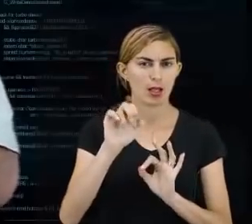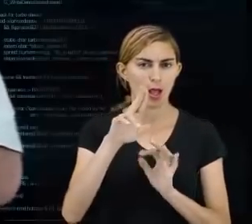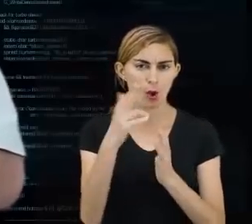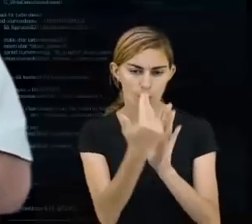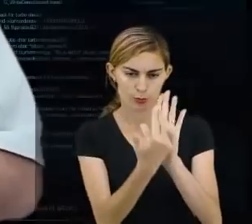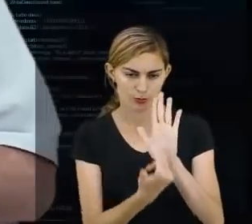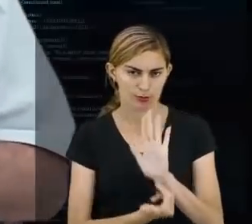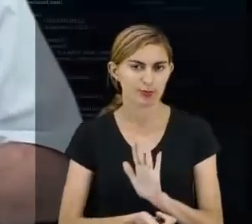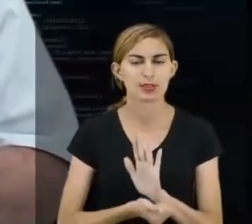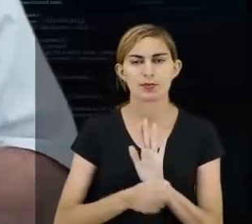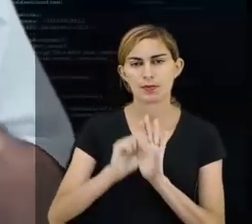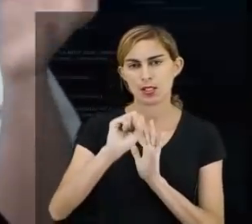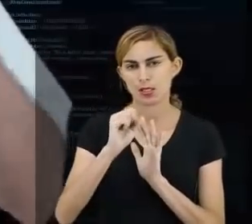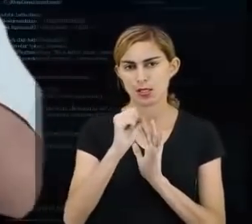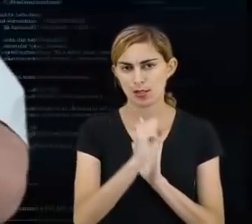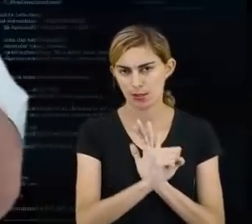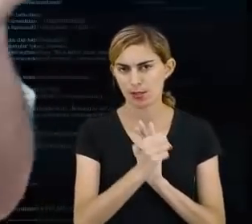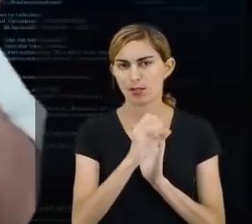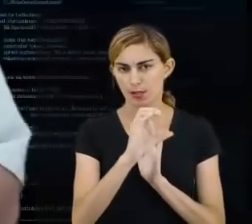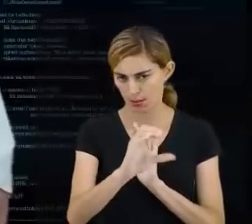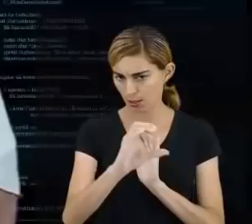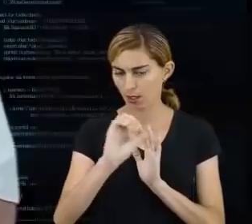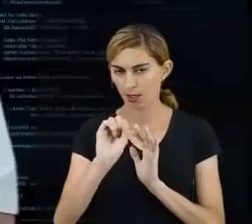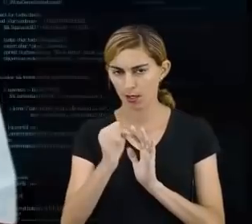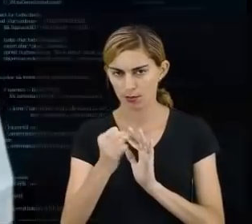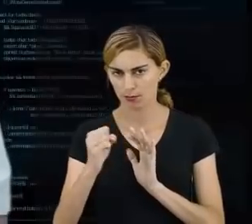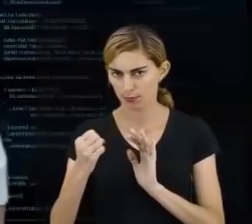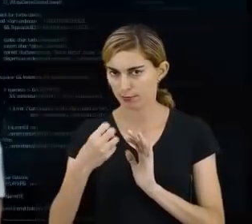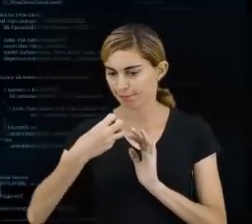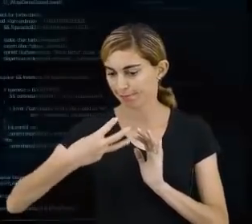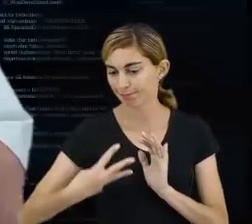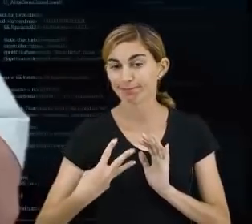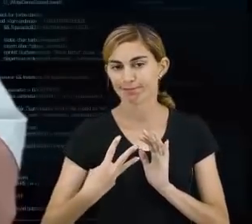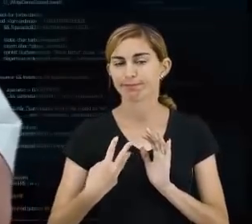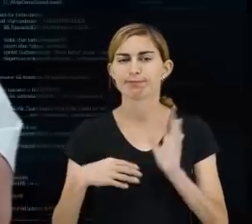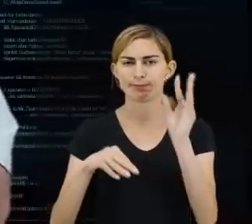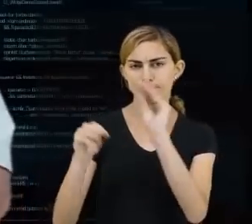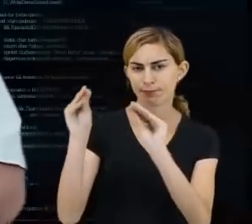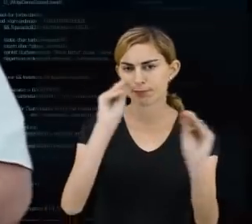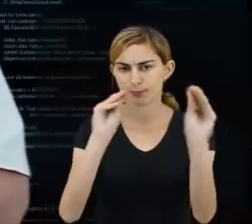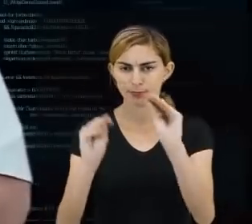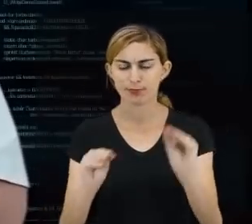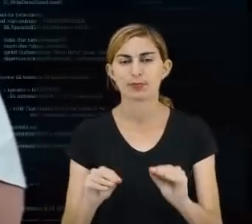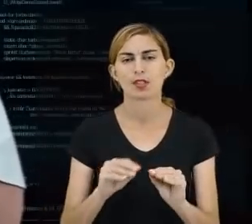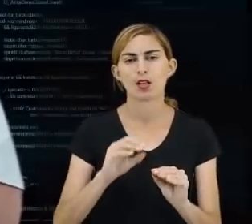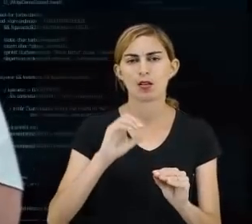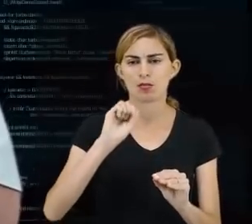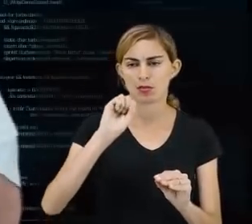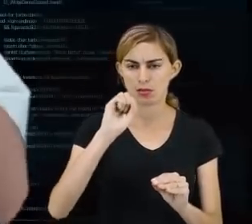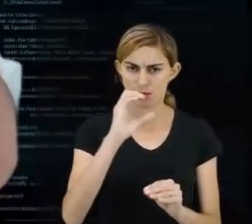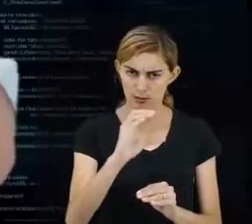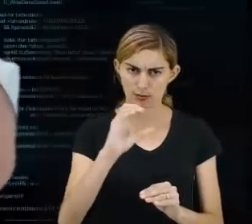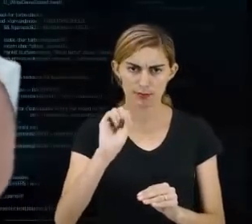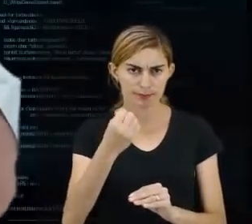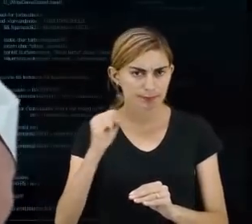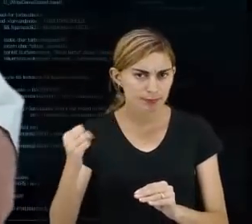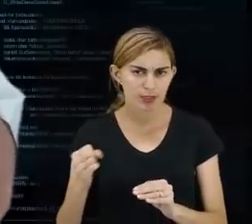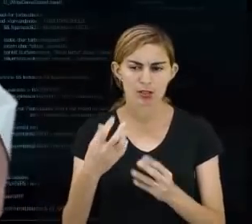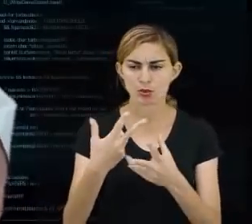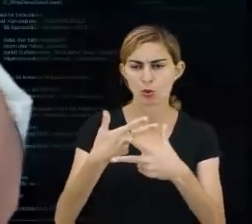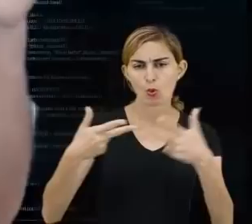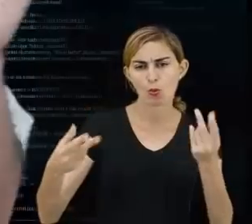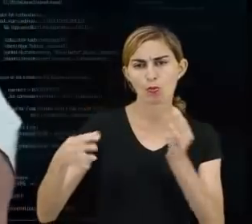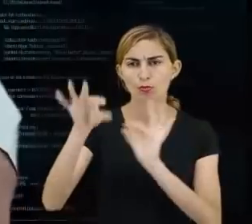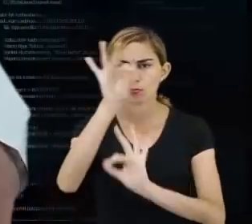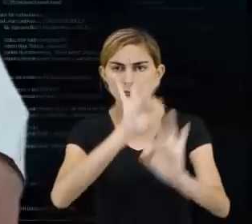com o CSS3. É através do CSS3 que a gente vai colocar os elementos nos seus devidos lugares. O CSS, ele para definir as